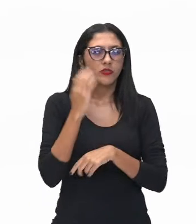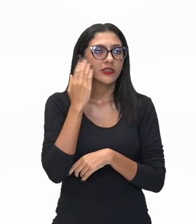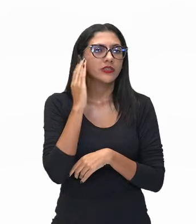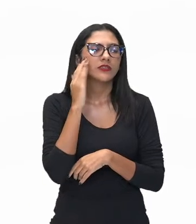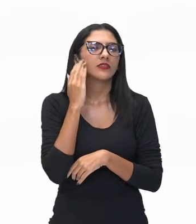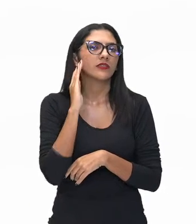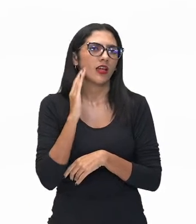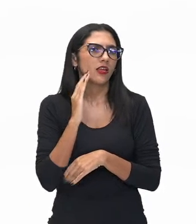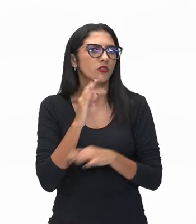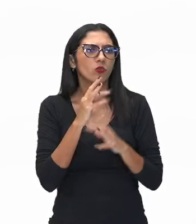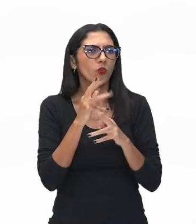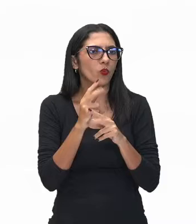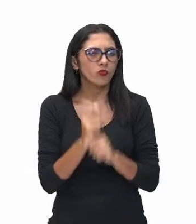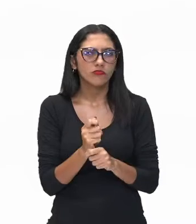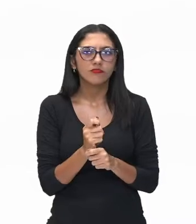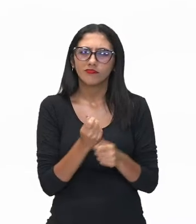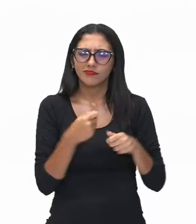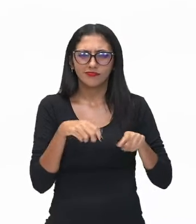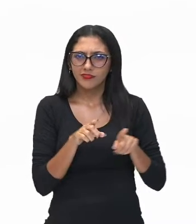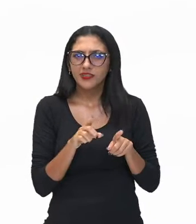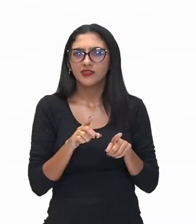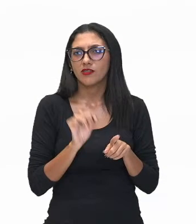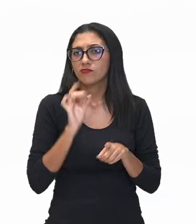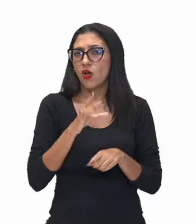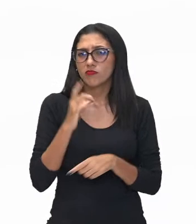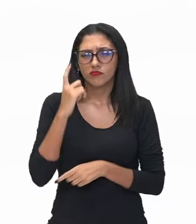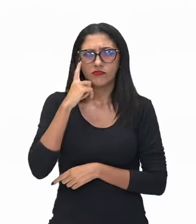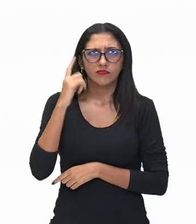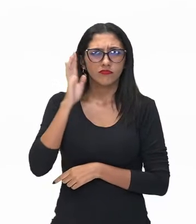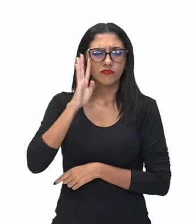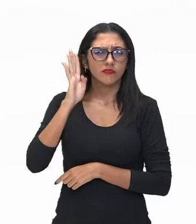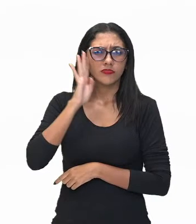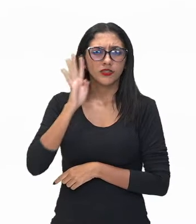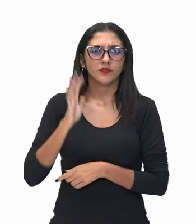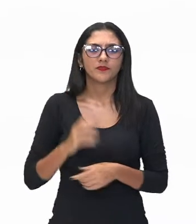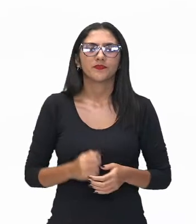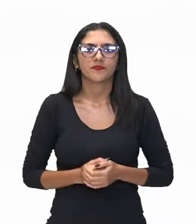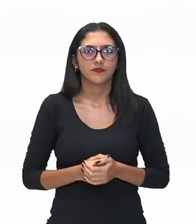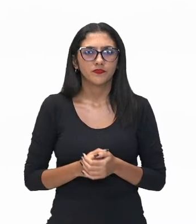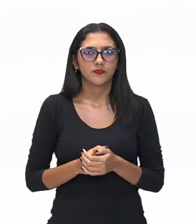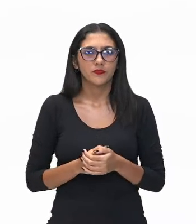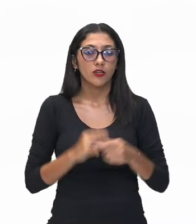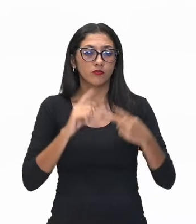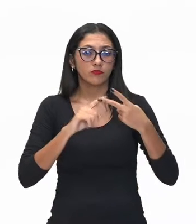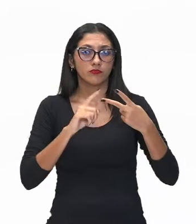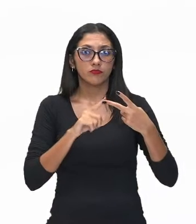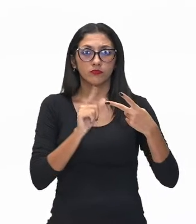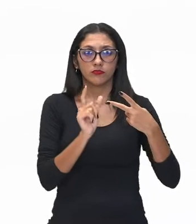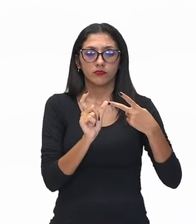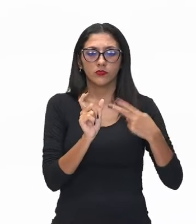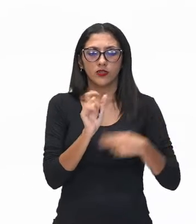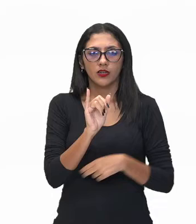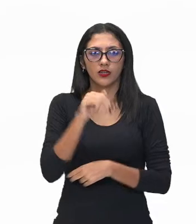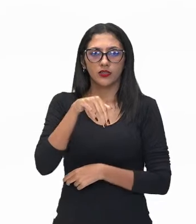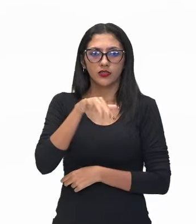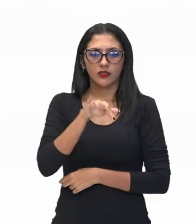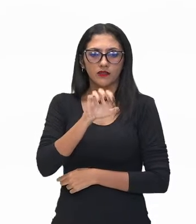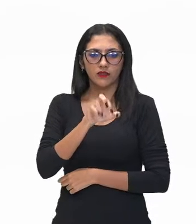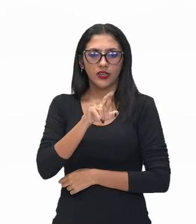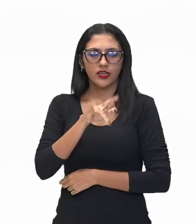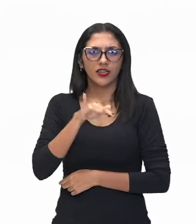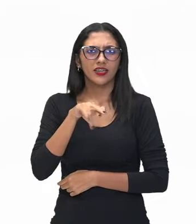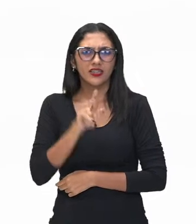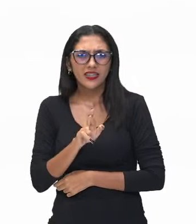Ou fazer inferência sobre algo. E inferir, né, que tem tudo a ver com a